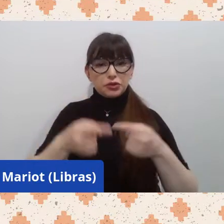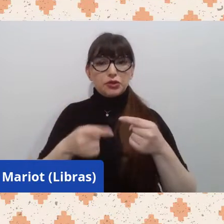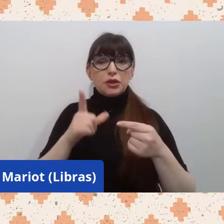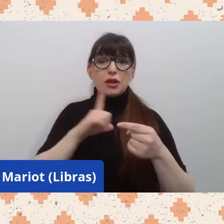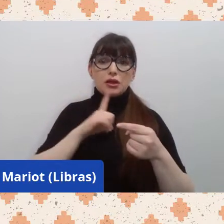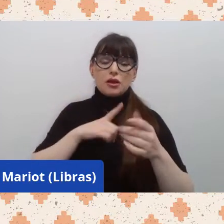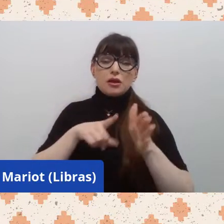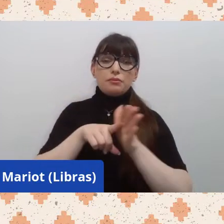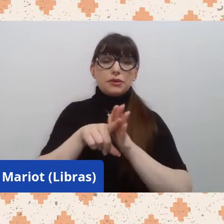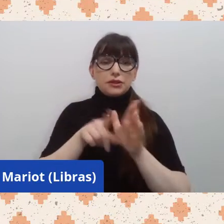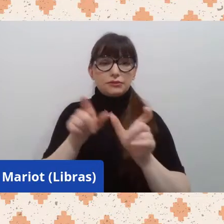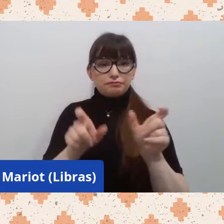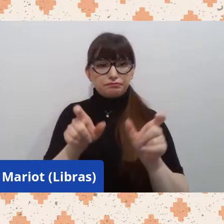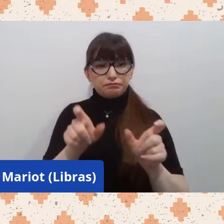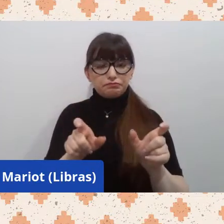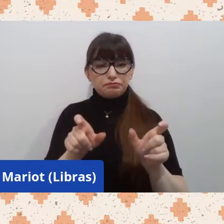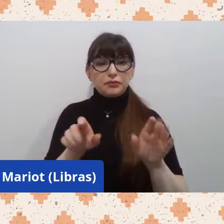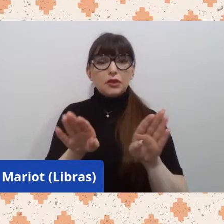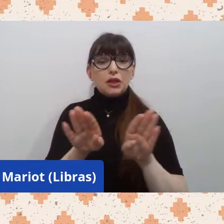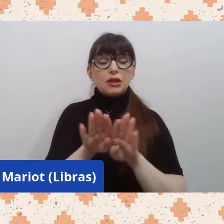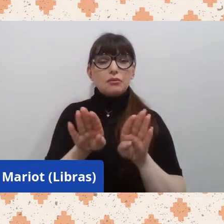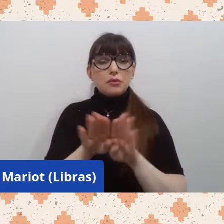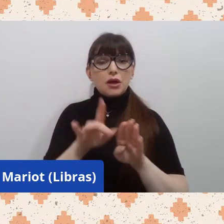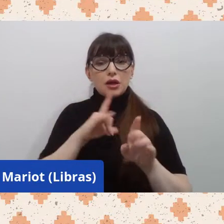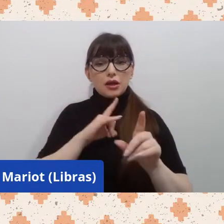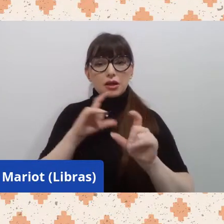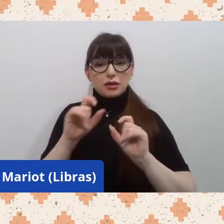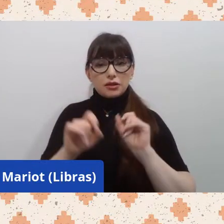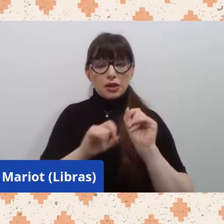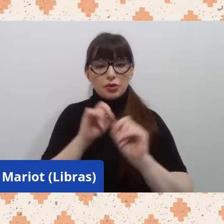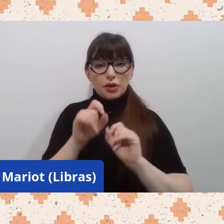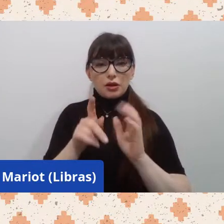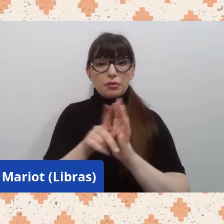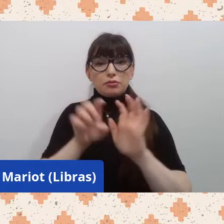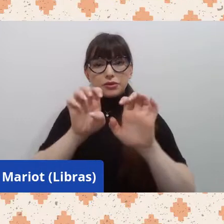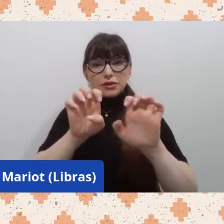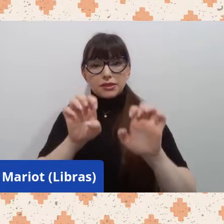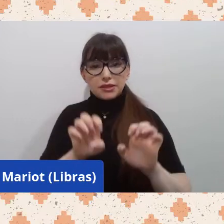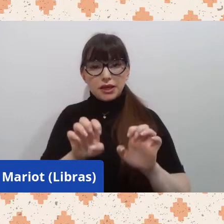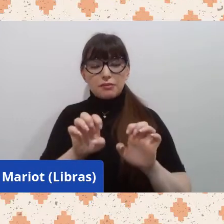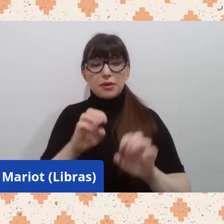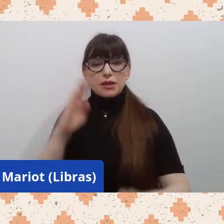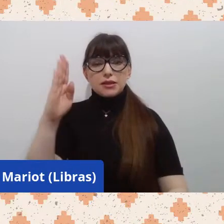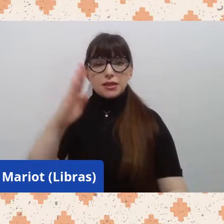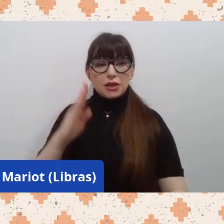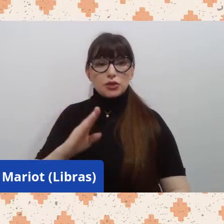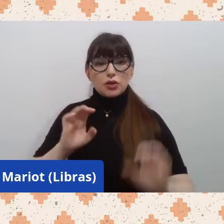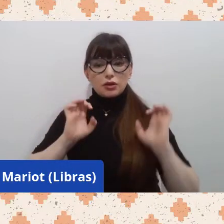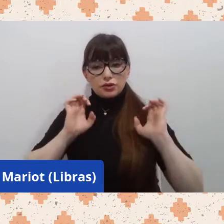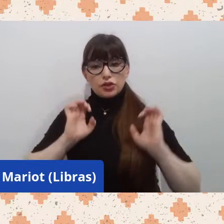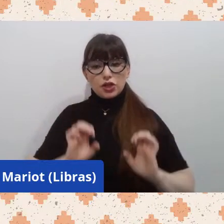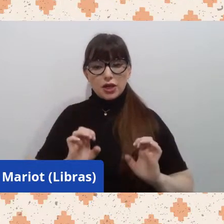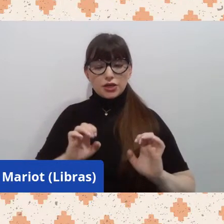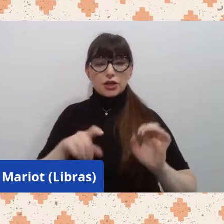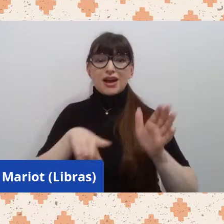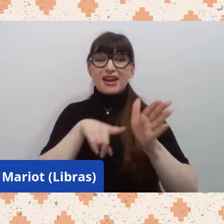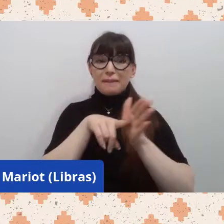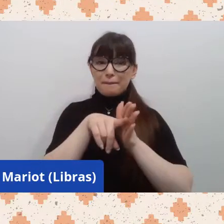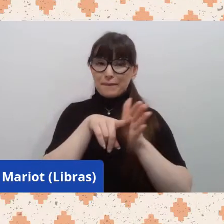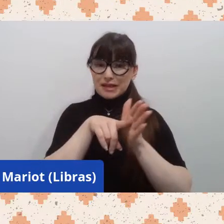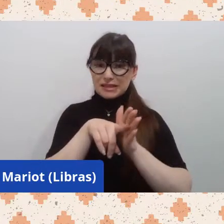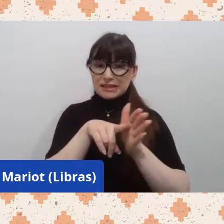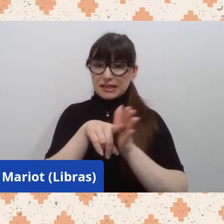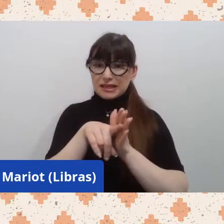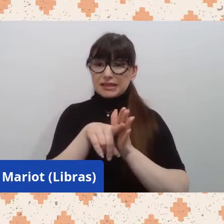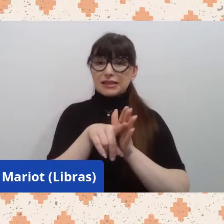humanos e instituir o Sistema Nacional de Ética em Pesquisa Clínica com os